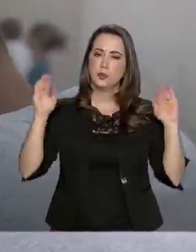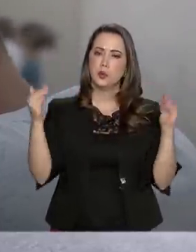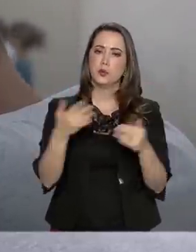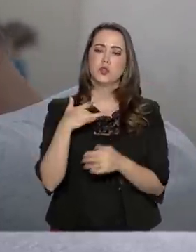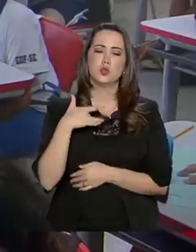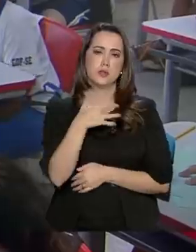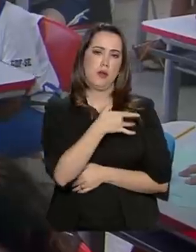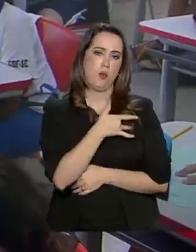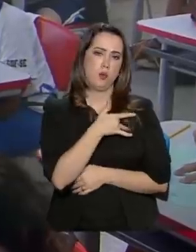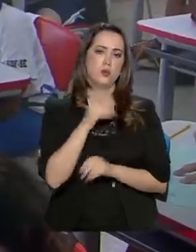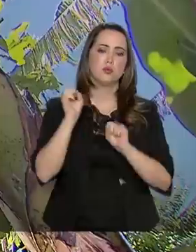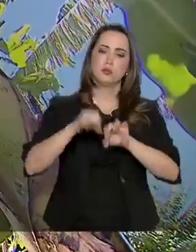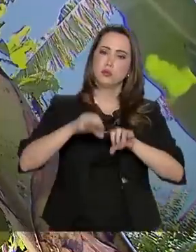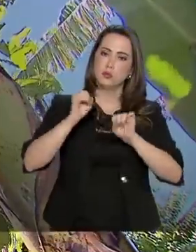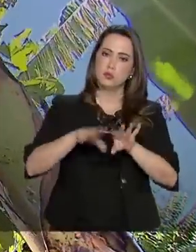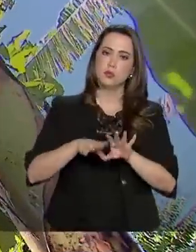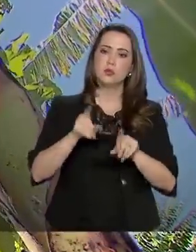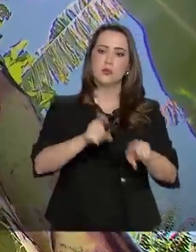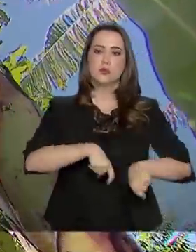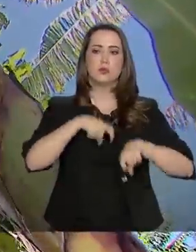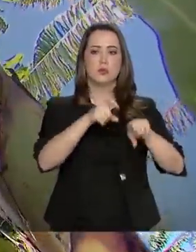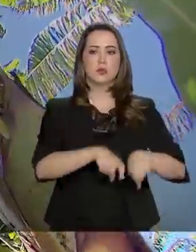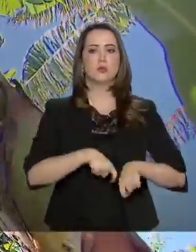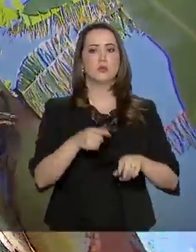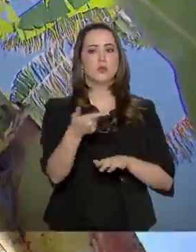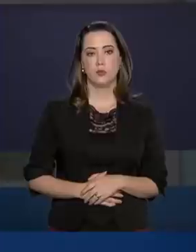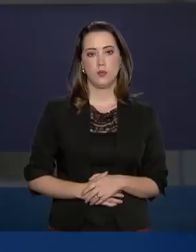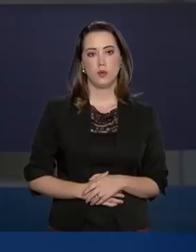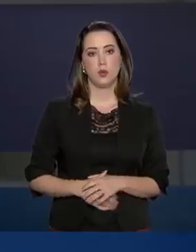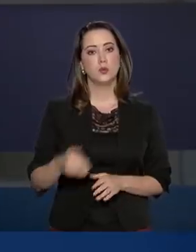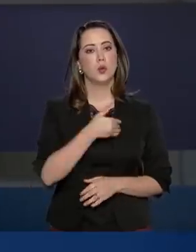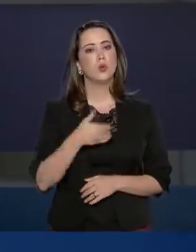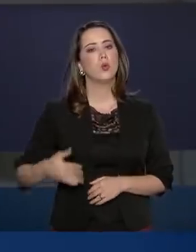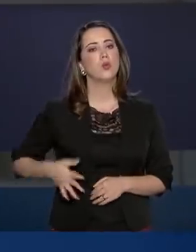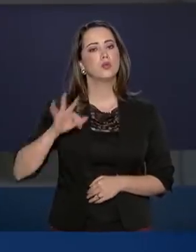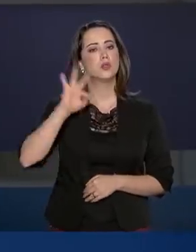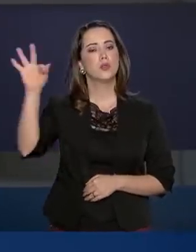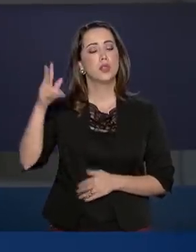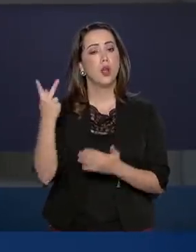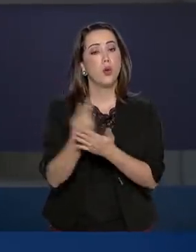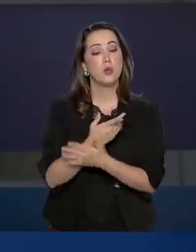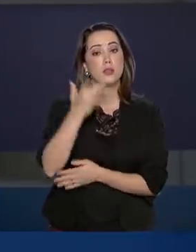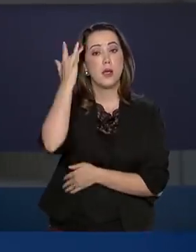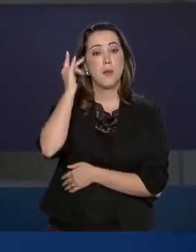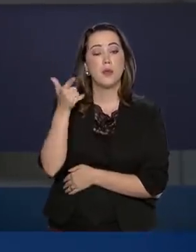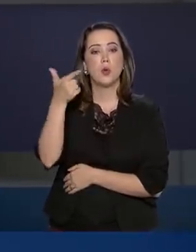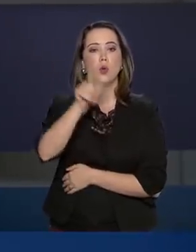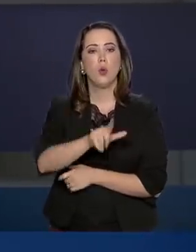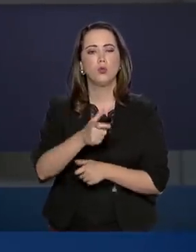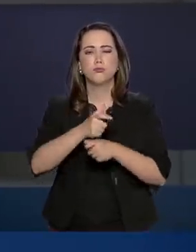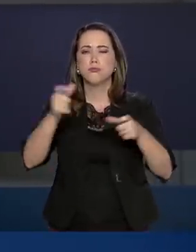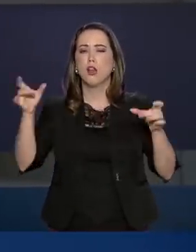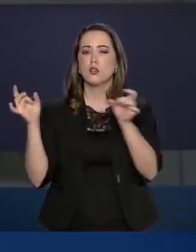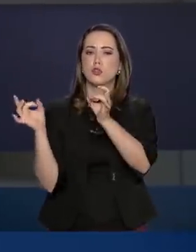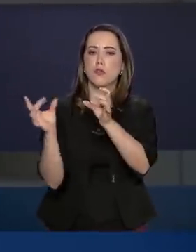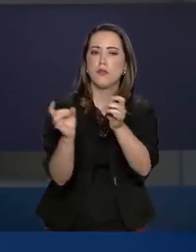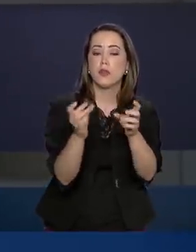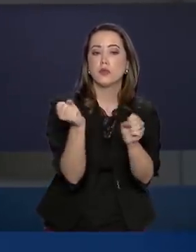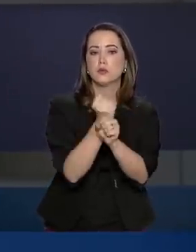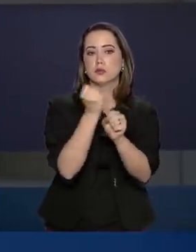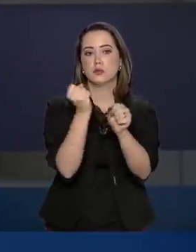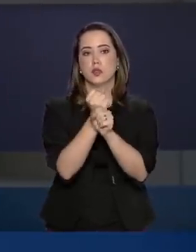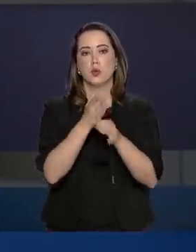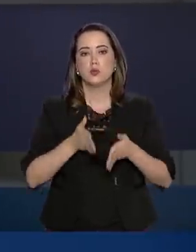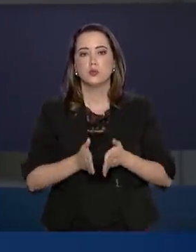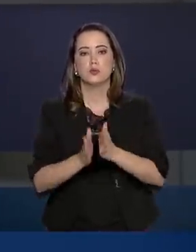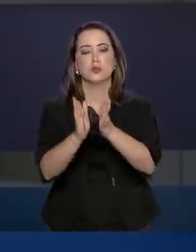para saúde, educação e agricultura, entre outros. O governo federal realiza amanhã mais um grande leilão na área de